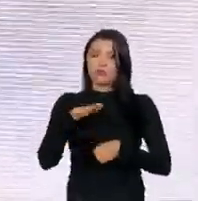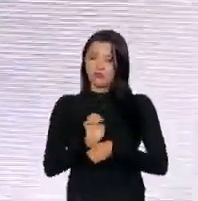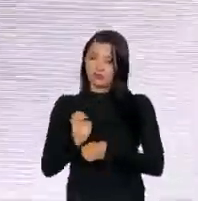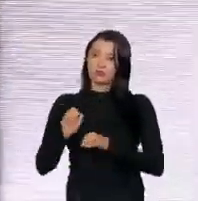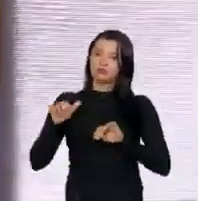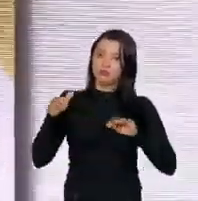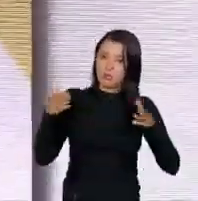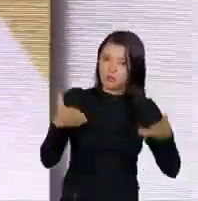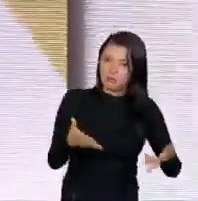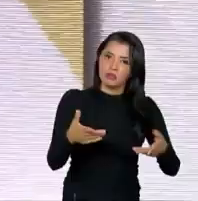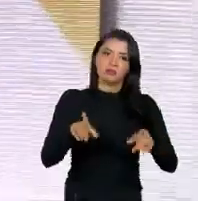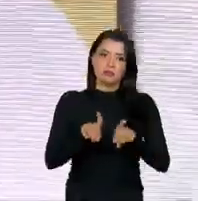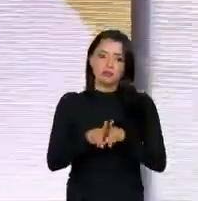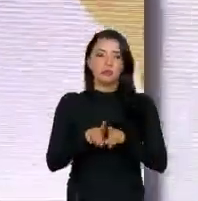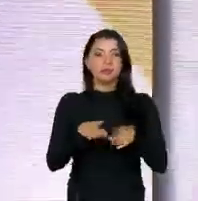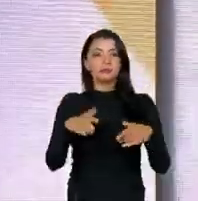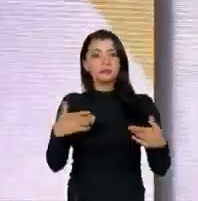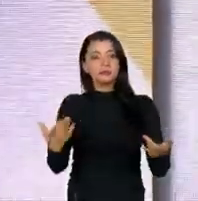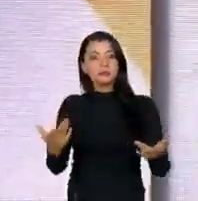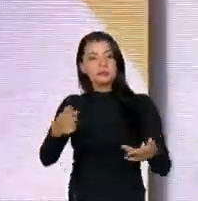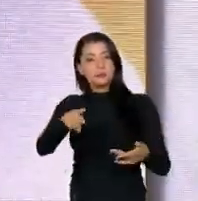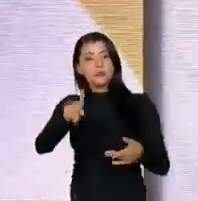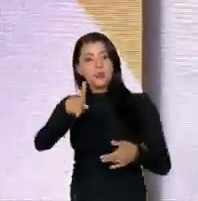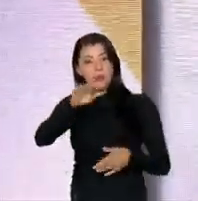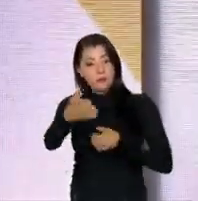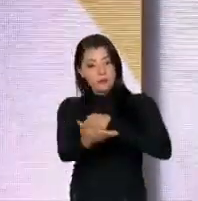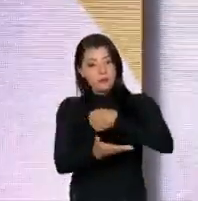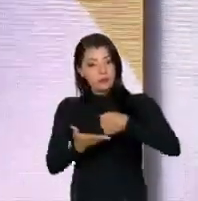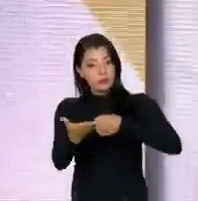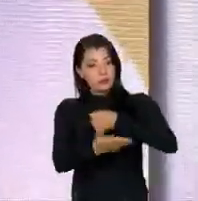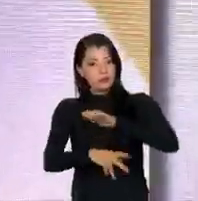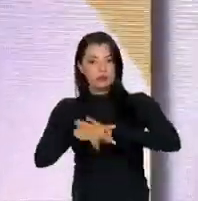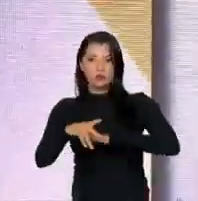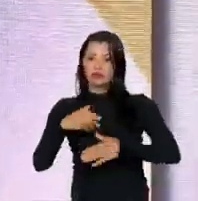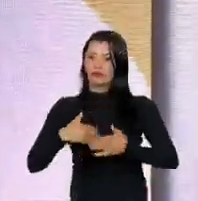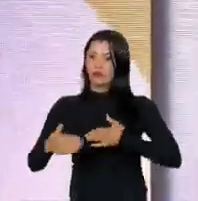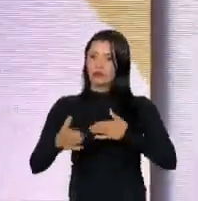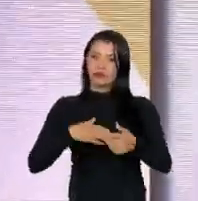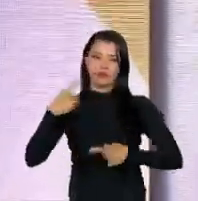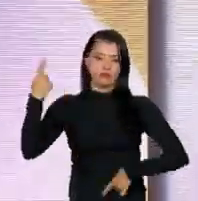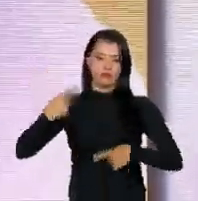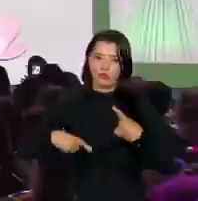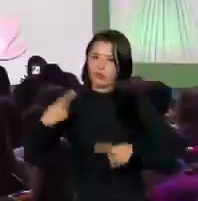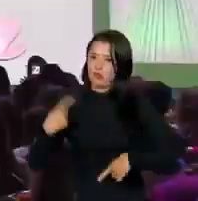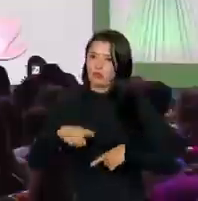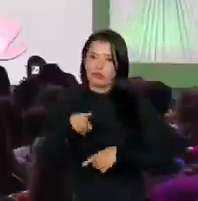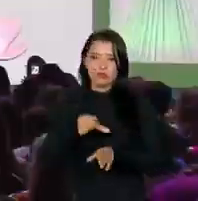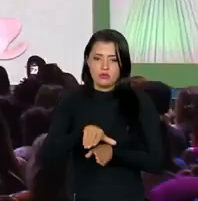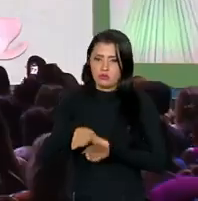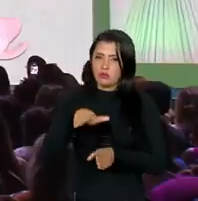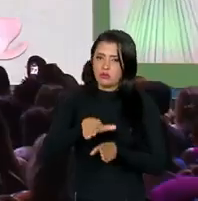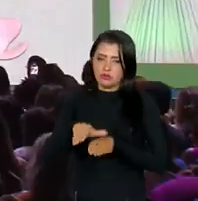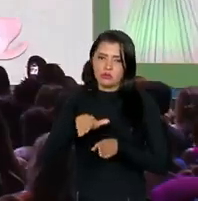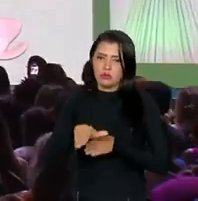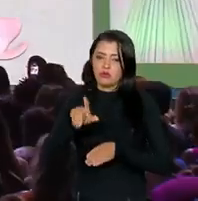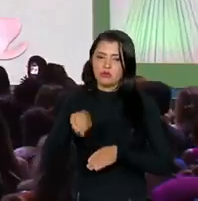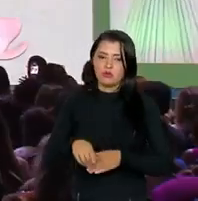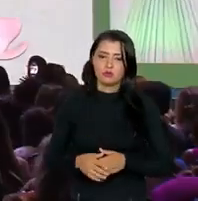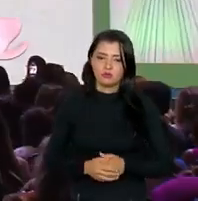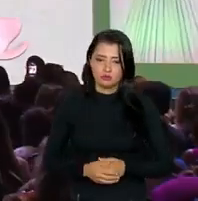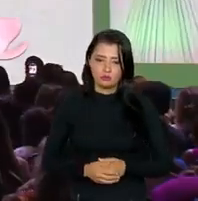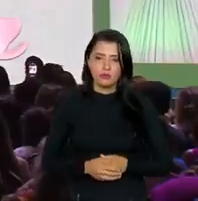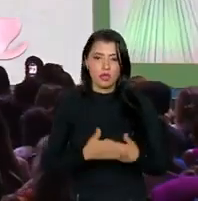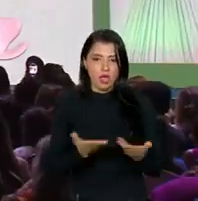envolvendo os estados. Portanto, esse é o princípio básico de qualquer política e essa orientação que o